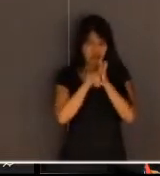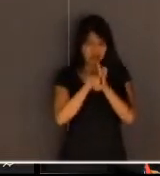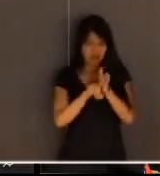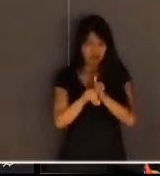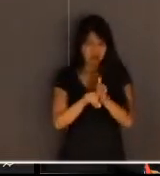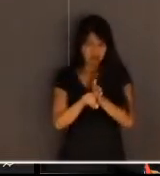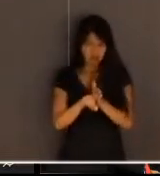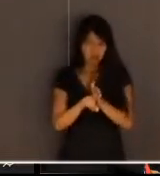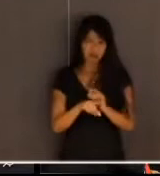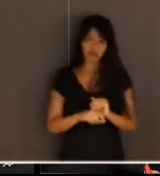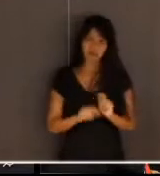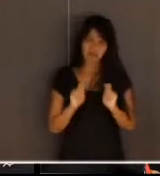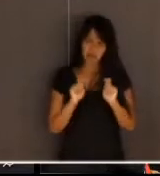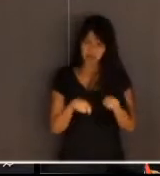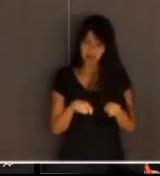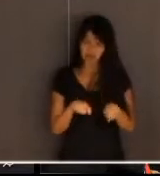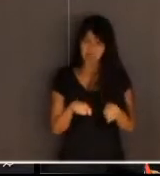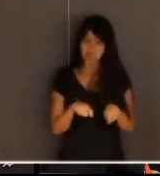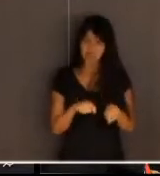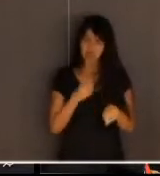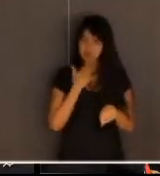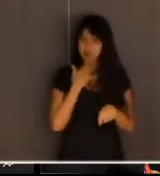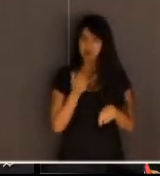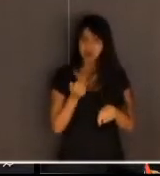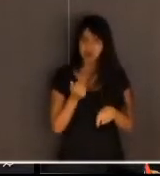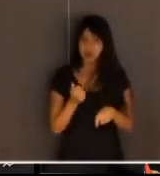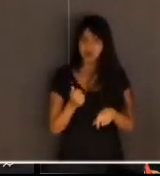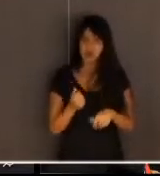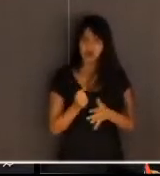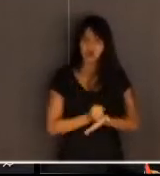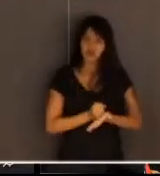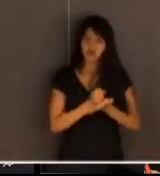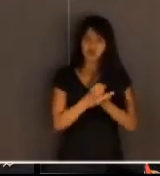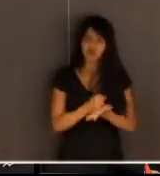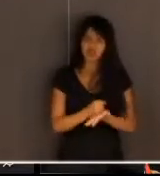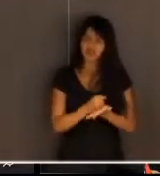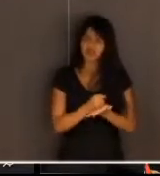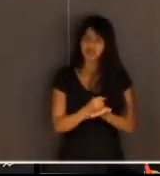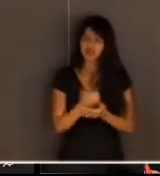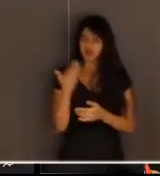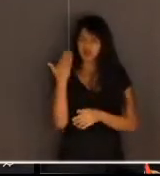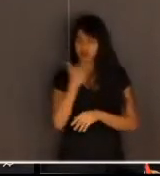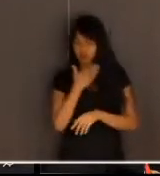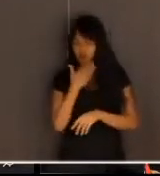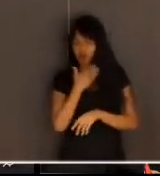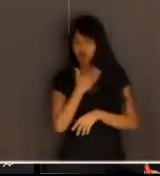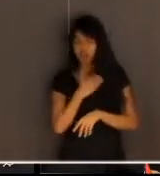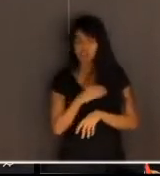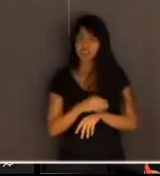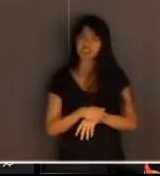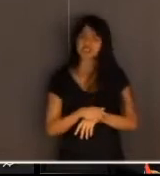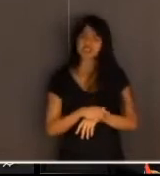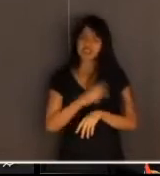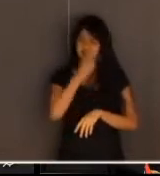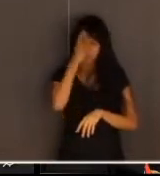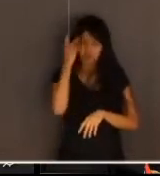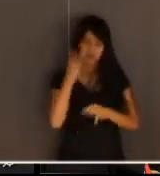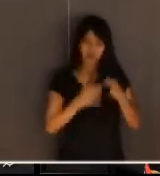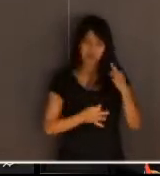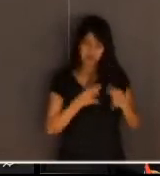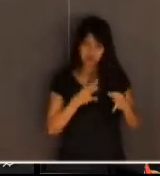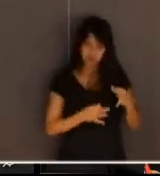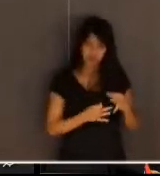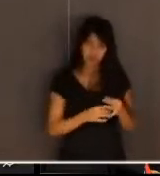que possibilitam um melhor oferecimento de provas ao julgador, o que nós estamos